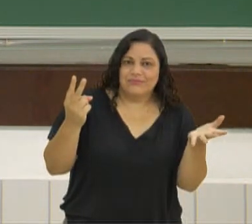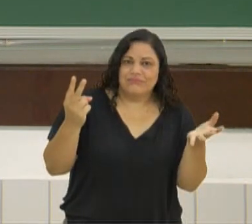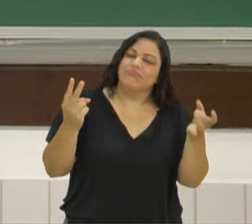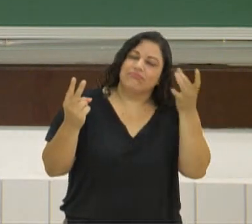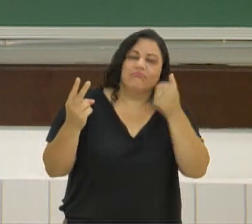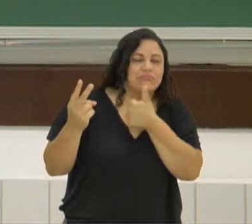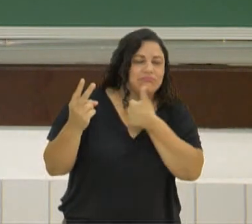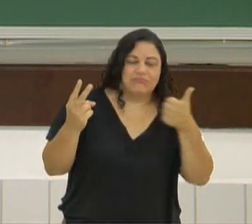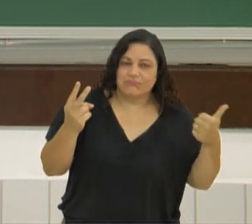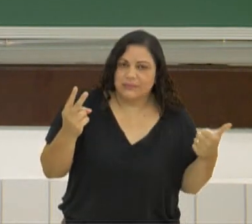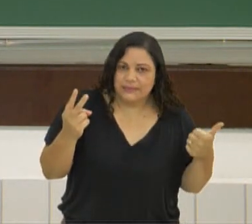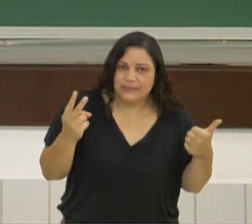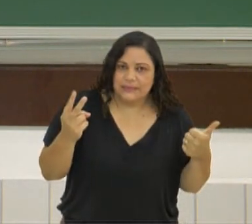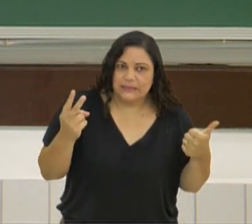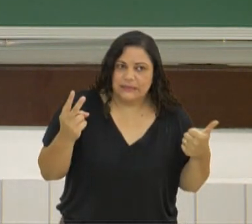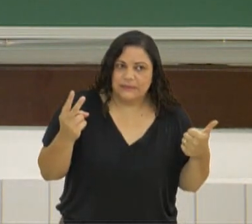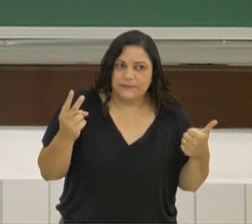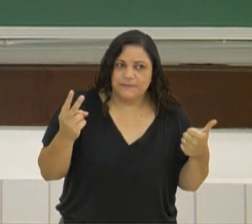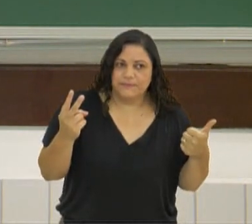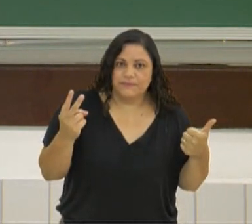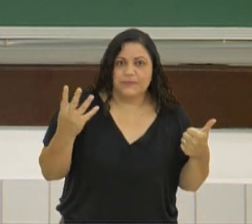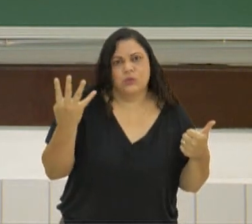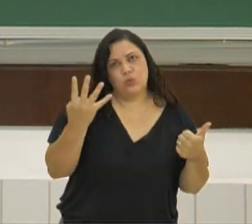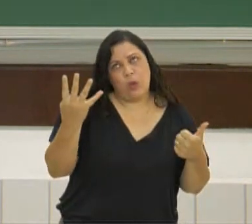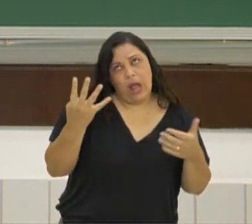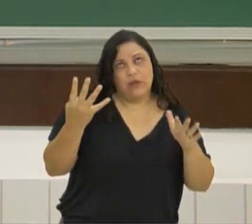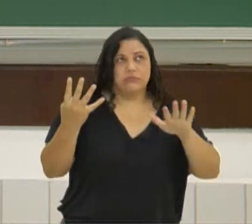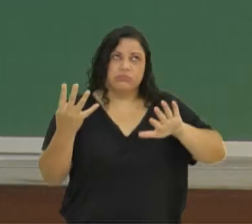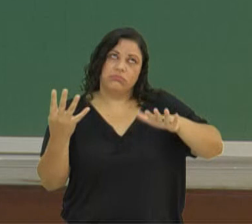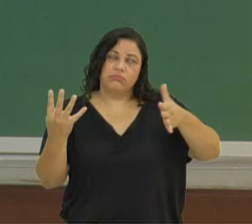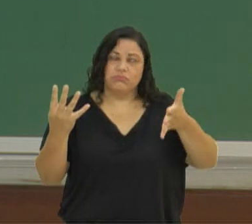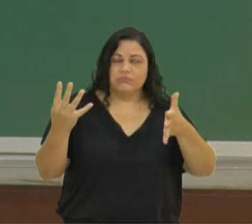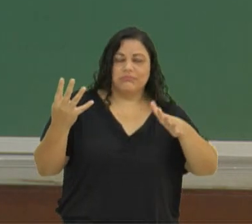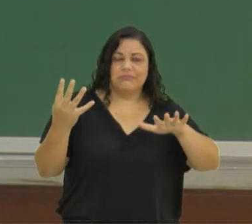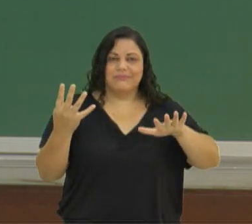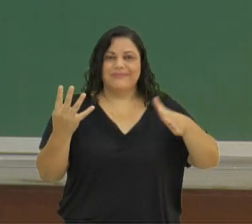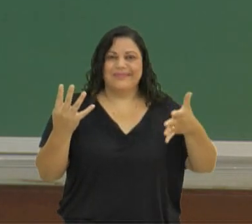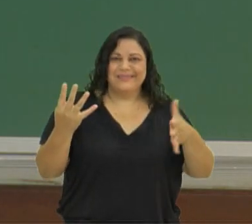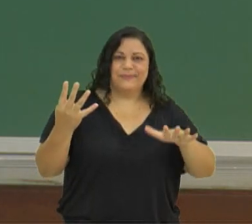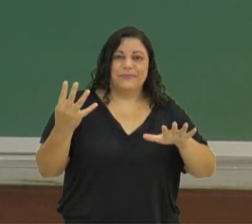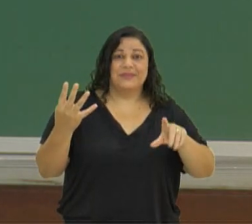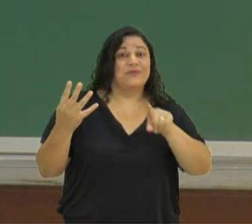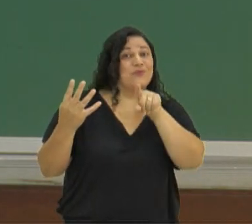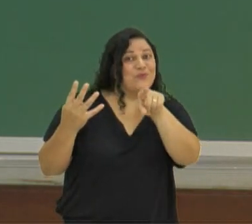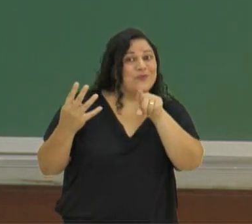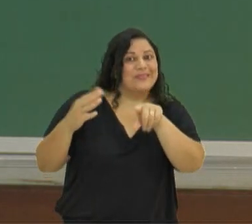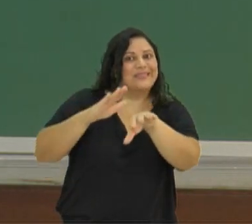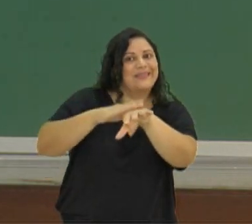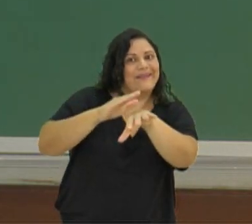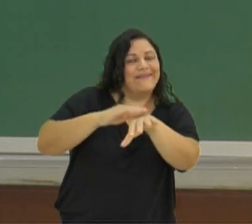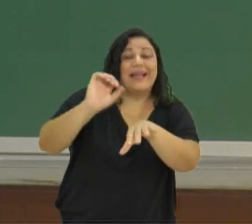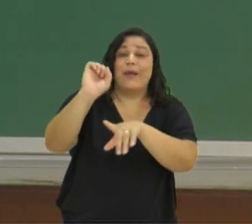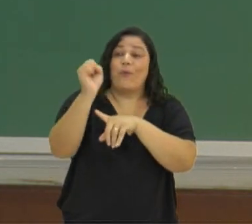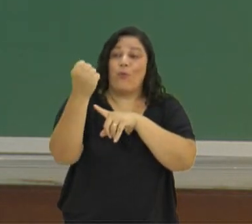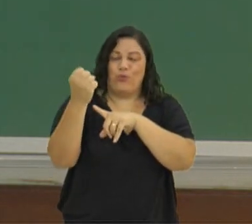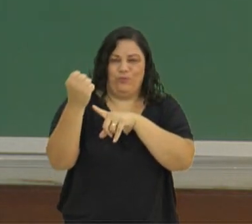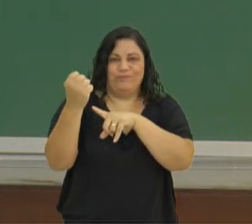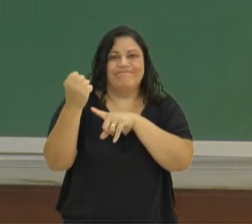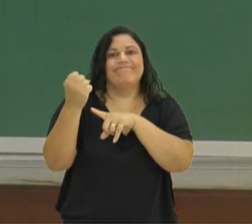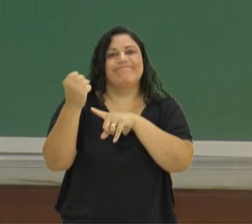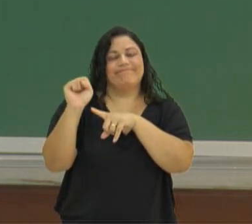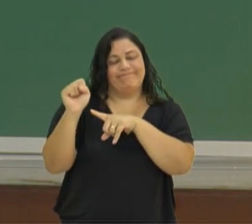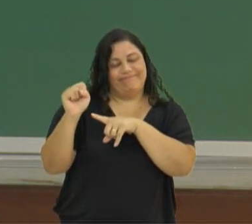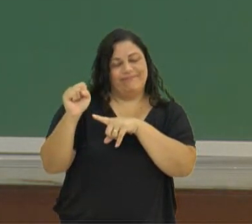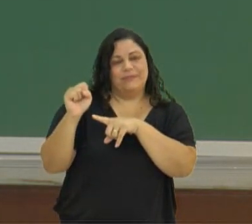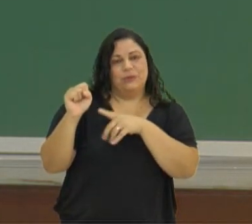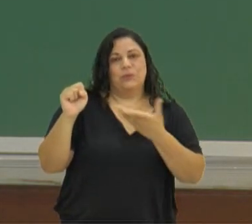Duas damas é muito fácil. Quatro damas eu acho também fácil, mas você vai colocar 8 damas. Então eu quero que você posicione 8